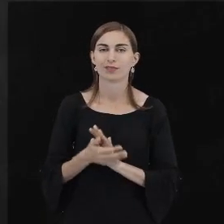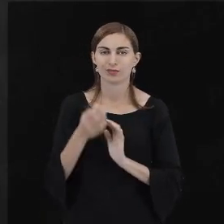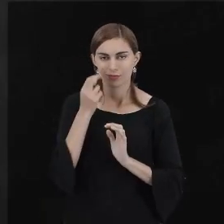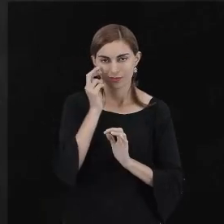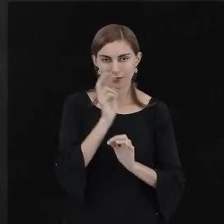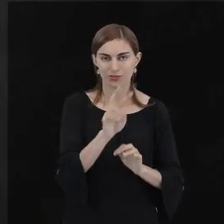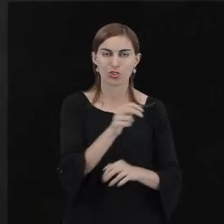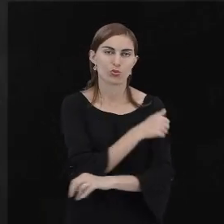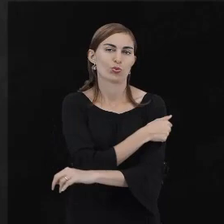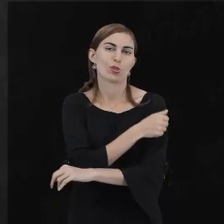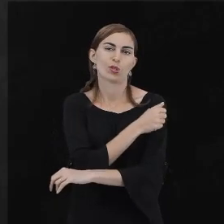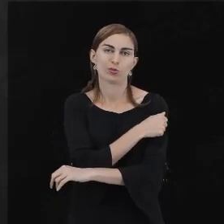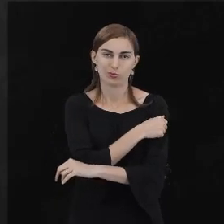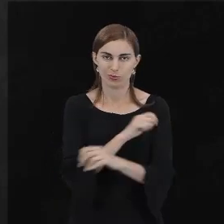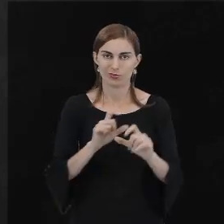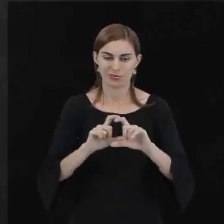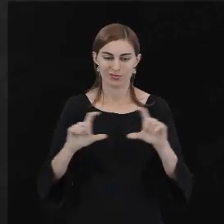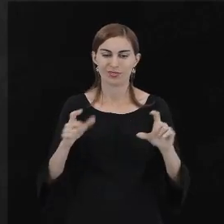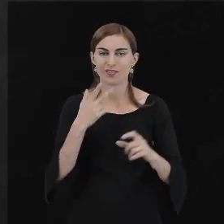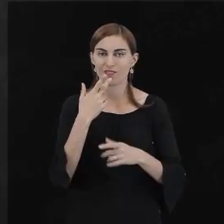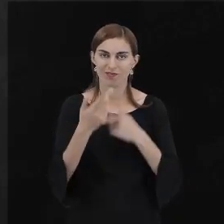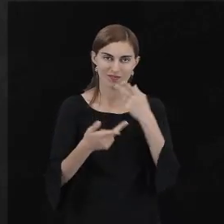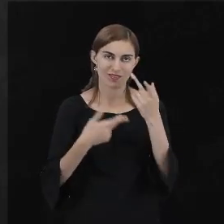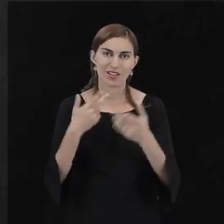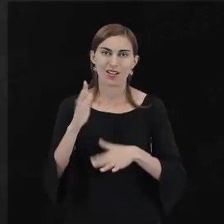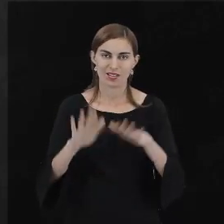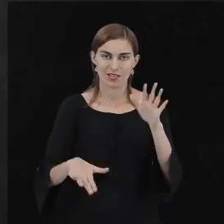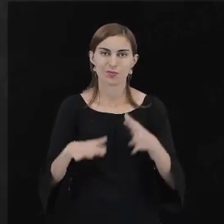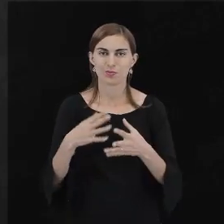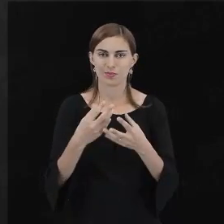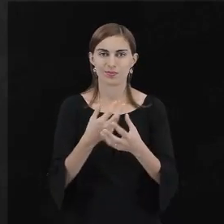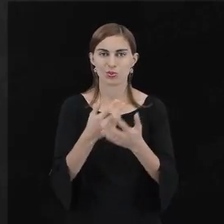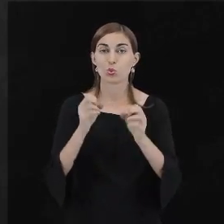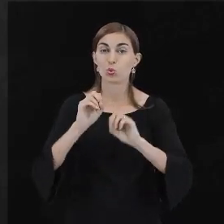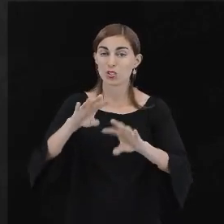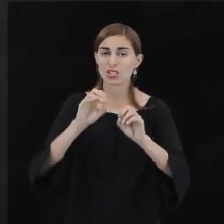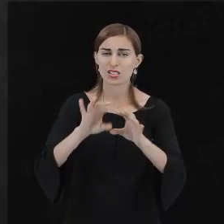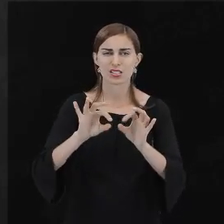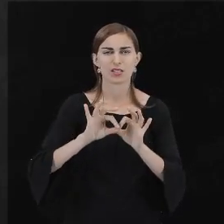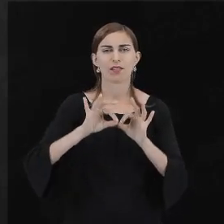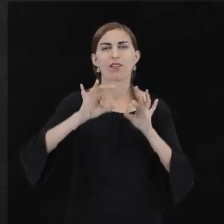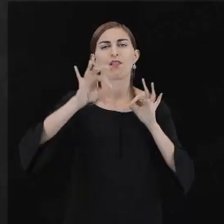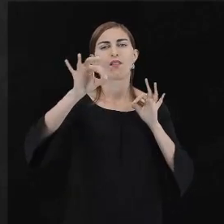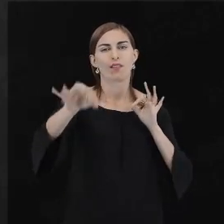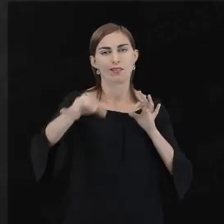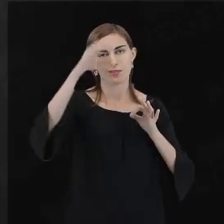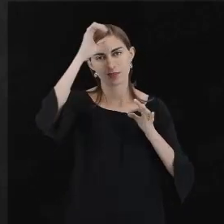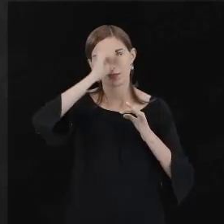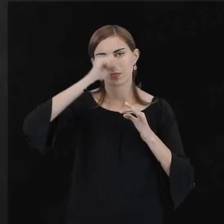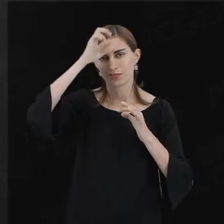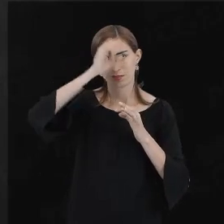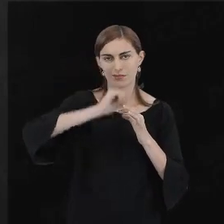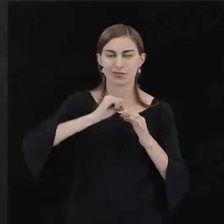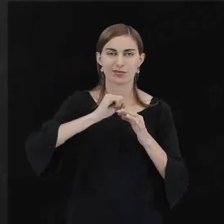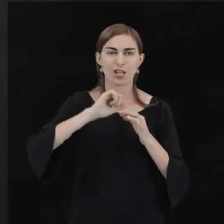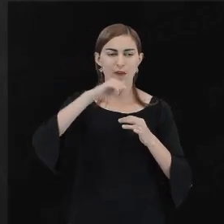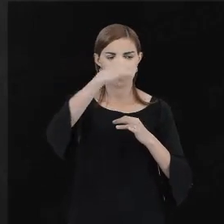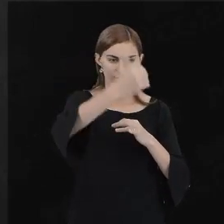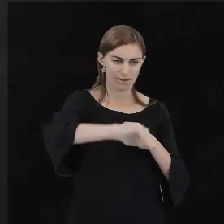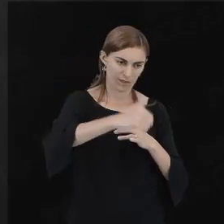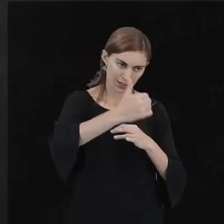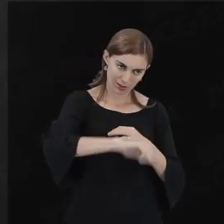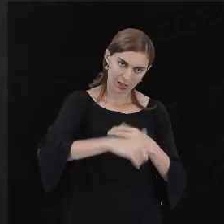assim. Veja, o estudante está dizendo dessa fala que muitas vezes o ensino é muito distante da aprendizagem, que o que